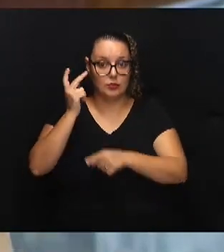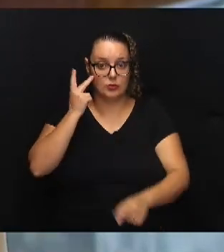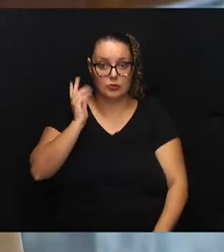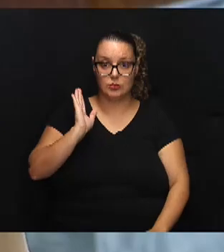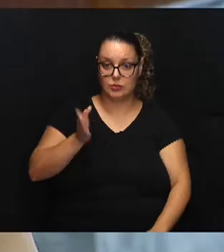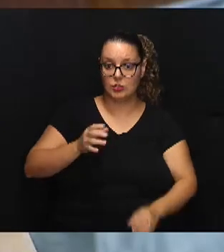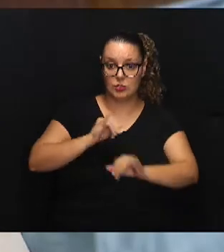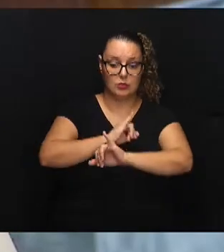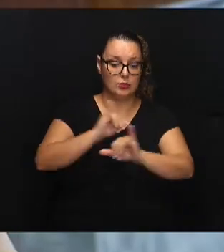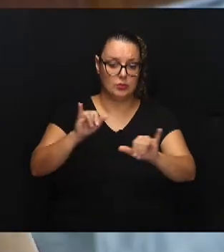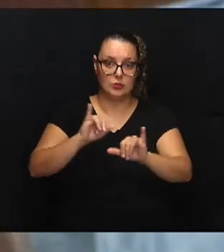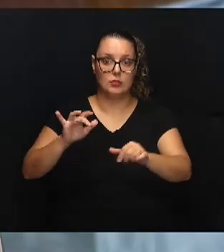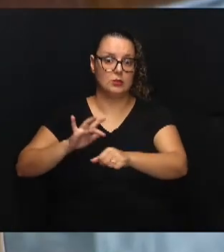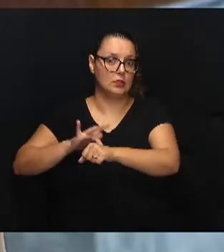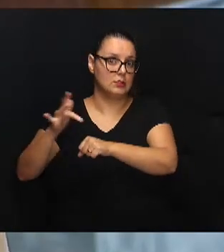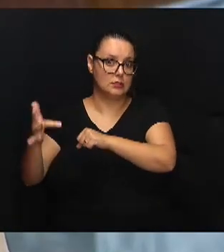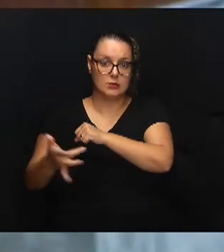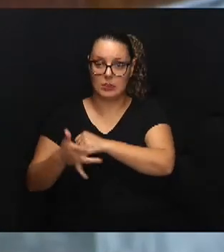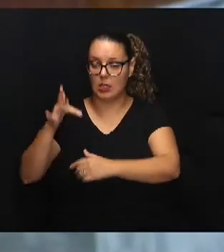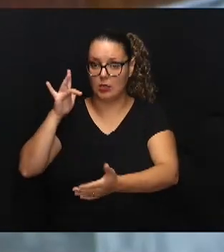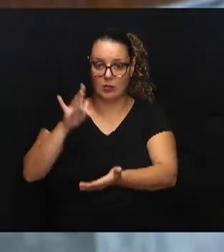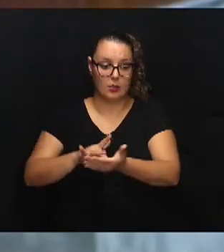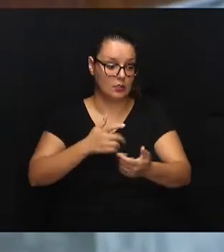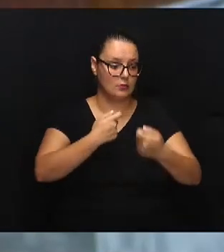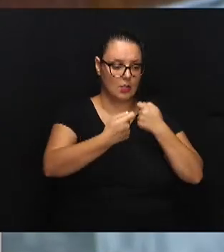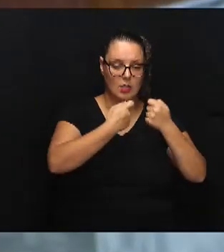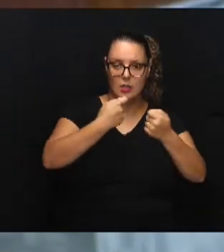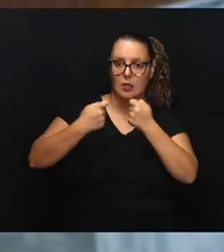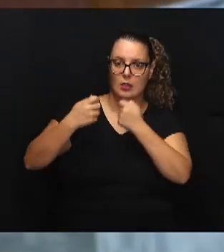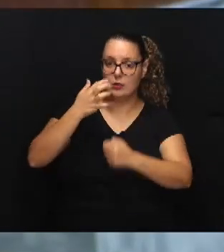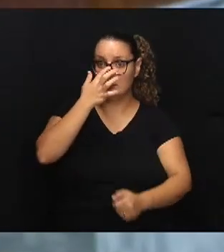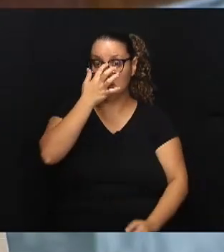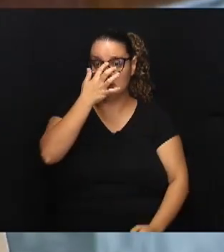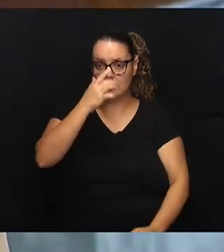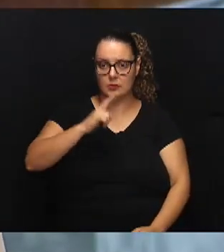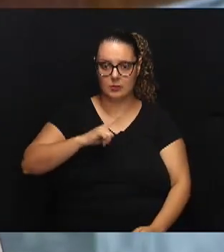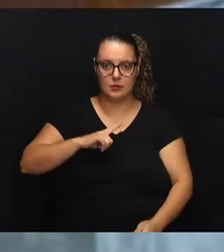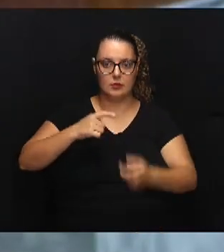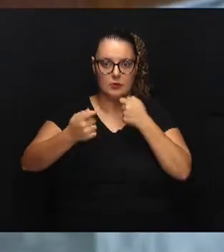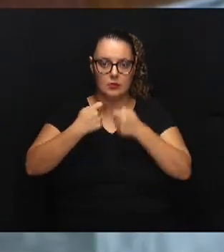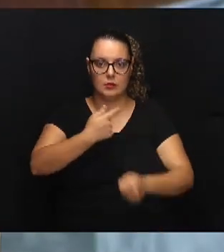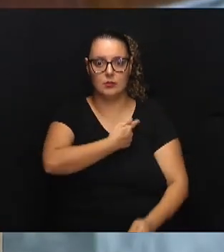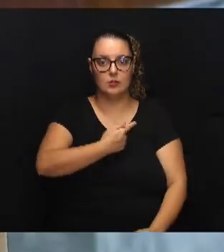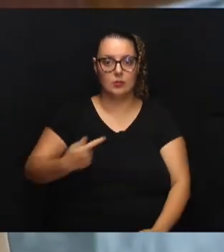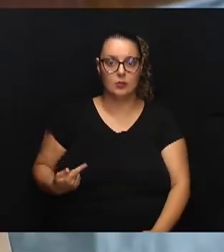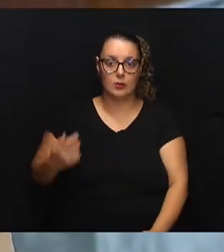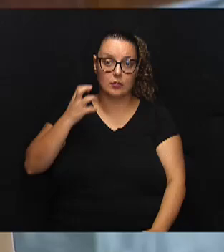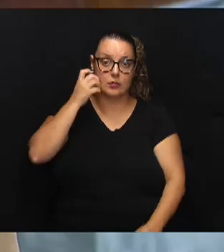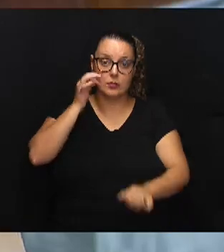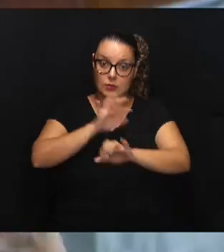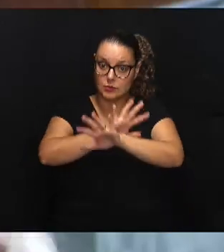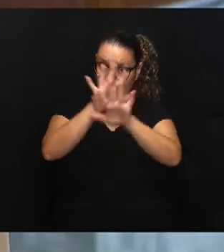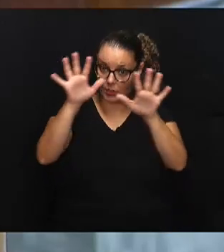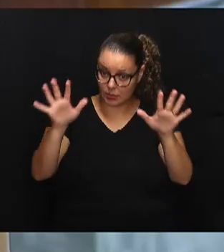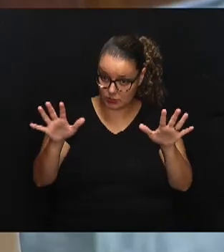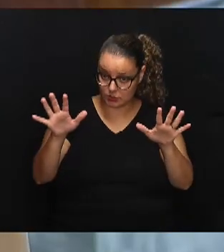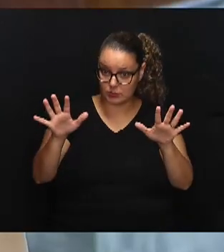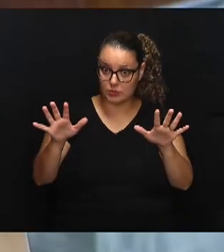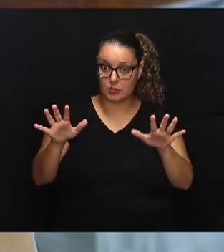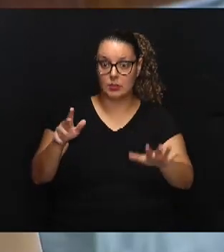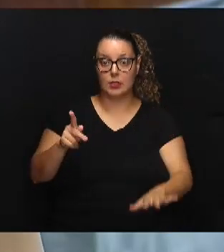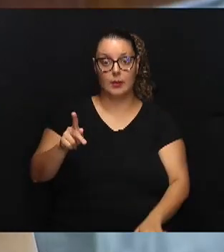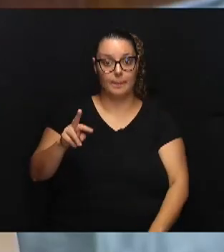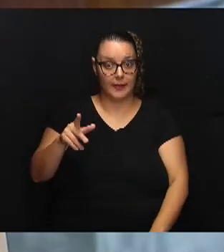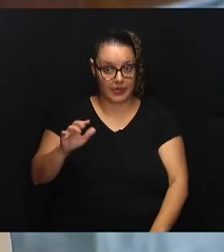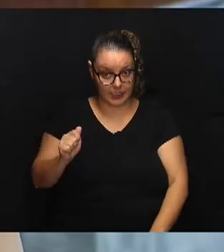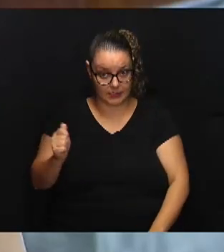divulgou nas suas redes oficiais, em entrevistas, entrevistas do governador Tarcísio, deixando claro que as praças de pedágio